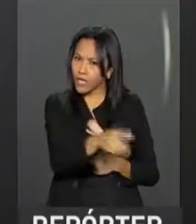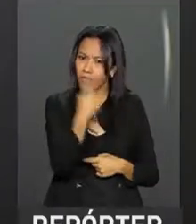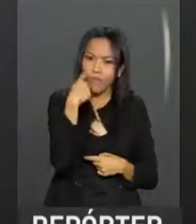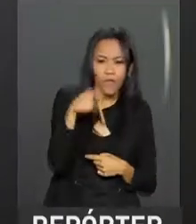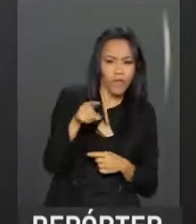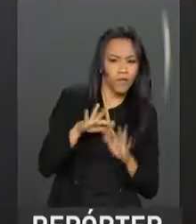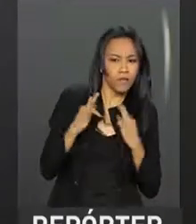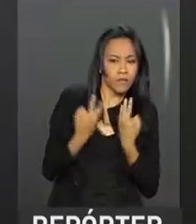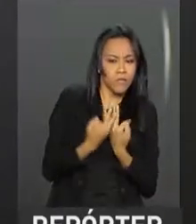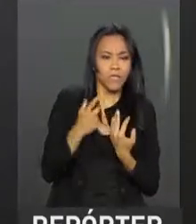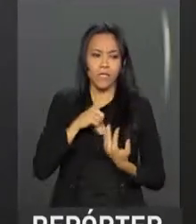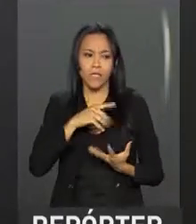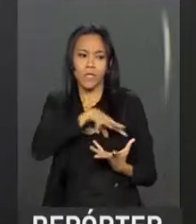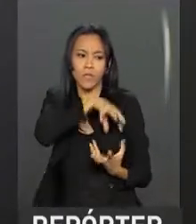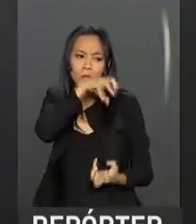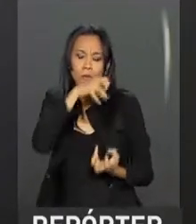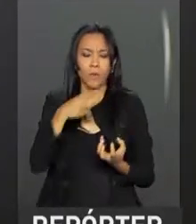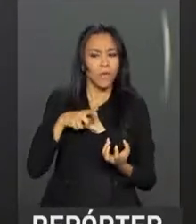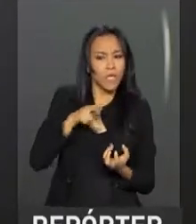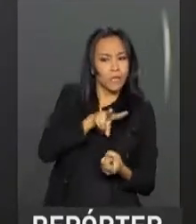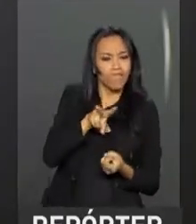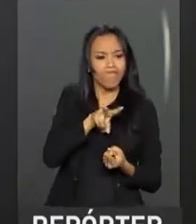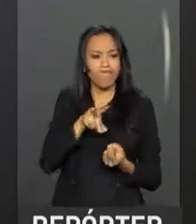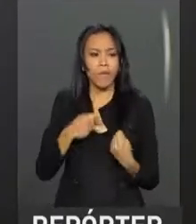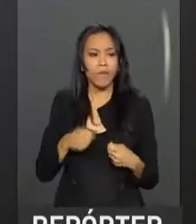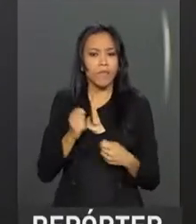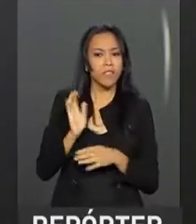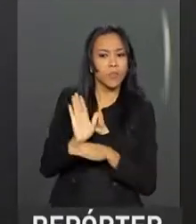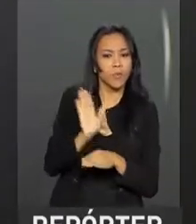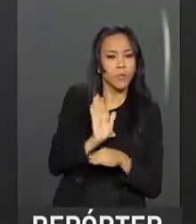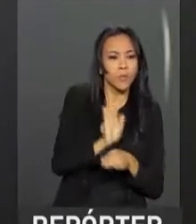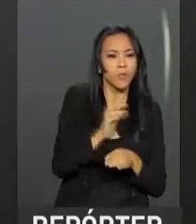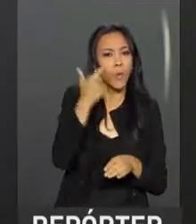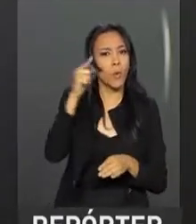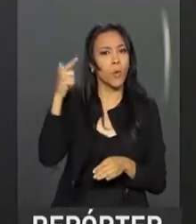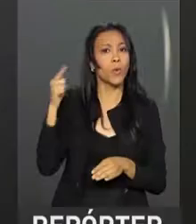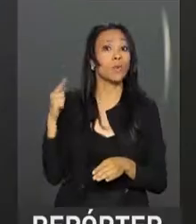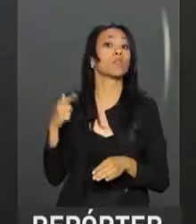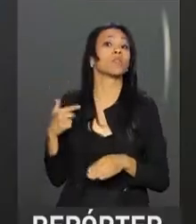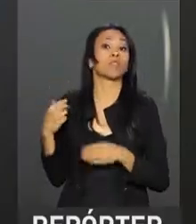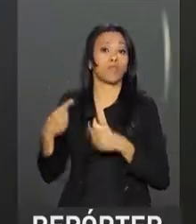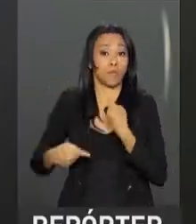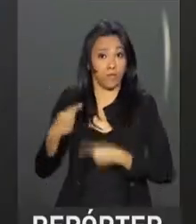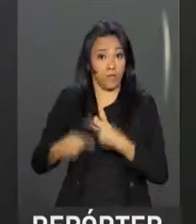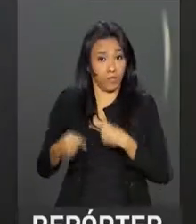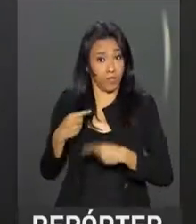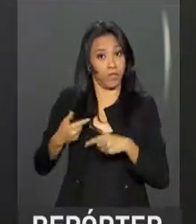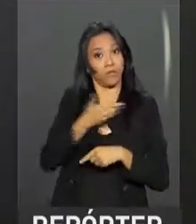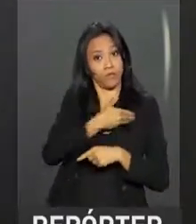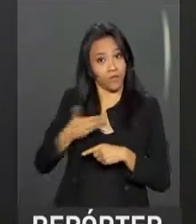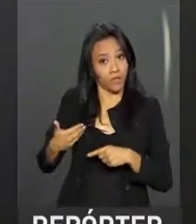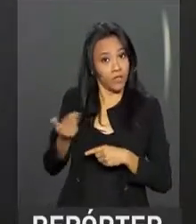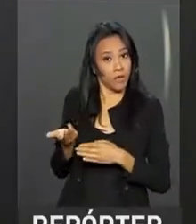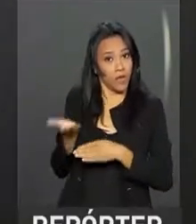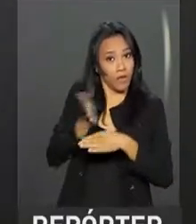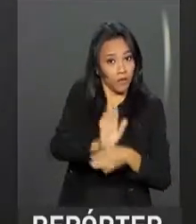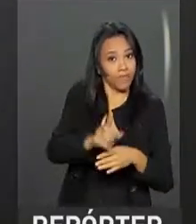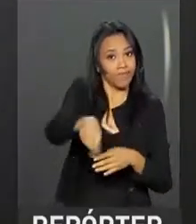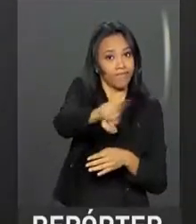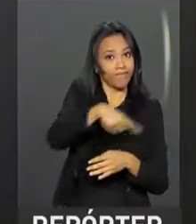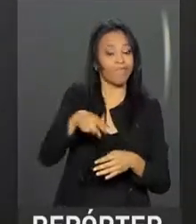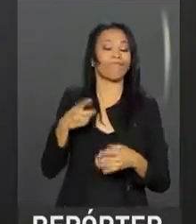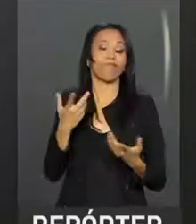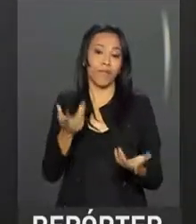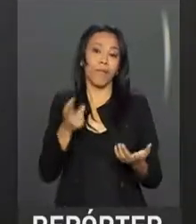toda hora você tem um idoso está prestando atenção a outras políticas do ministério de saúde que sejam direcionadas a públicos da família então